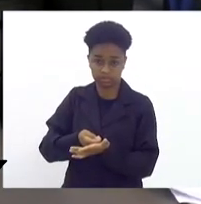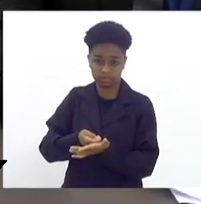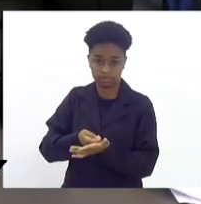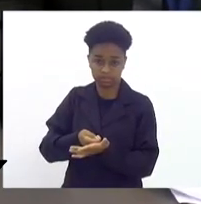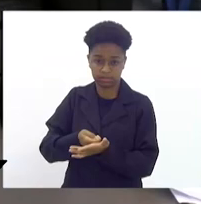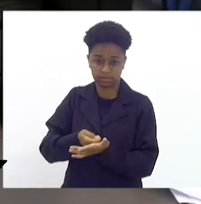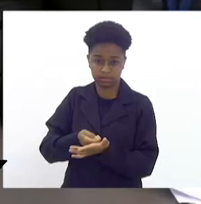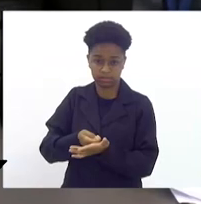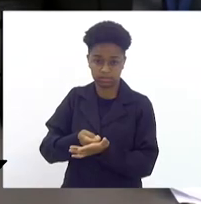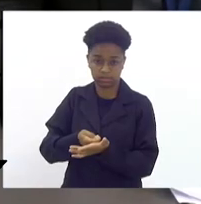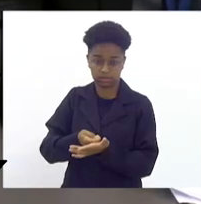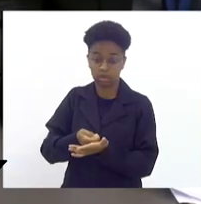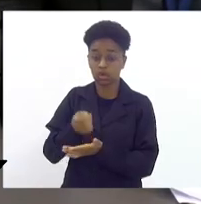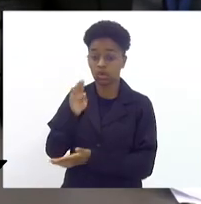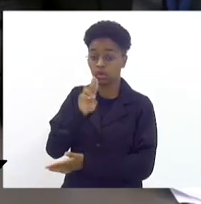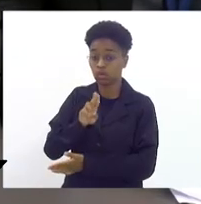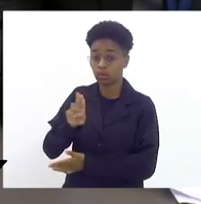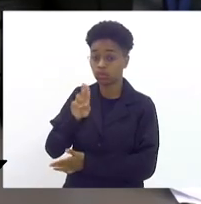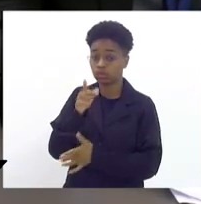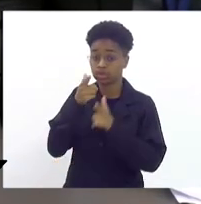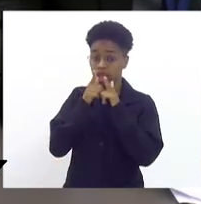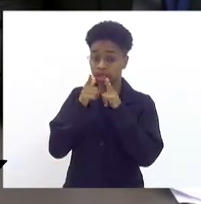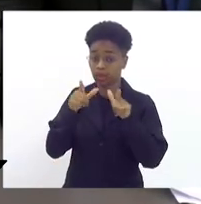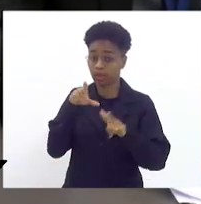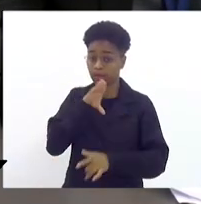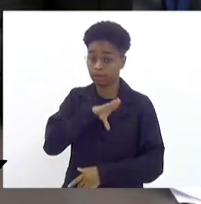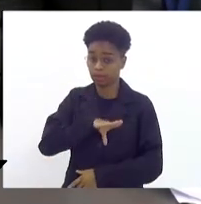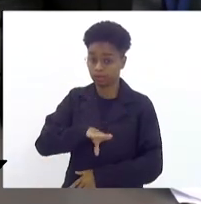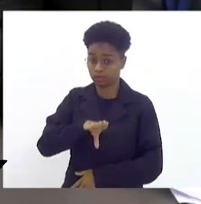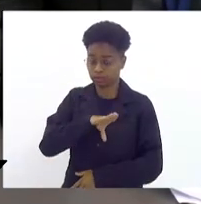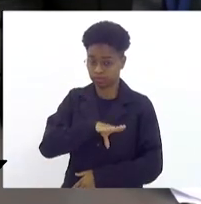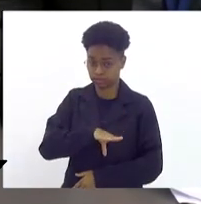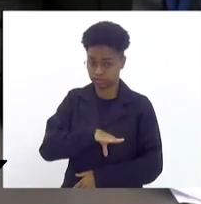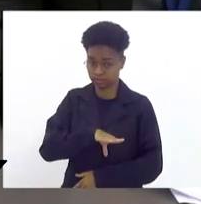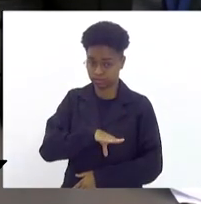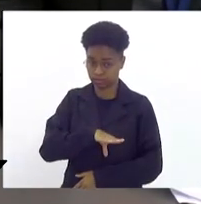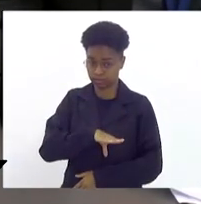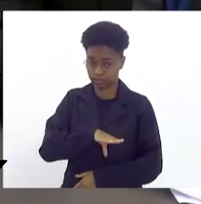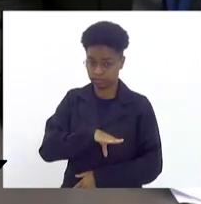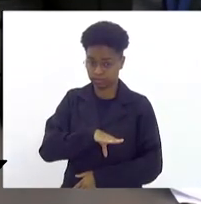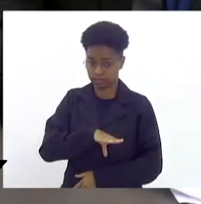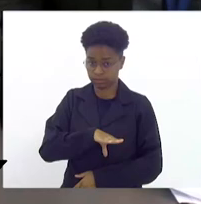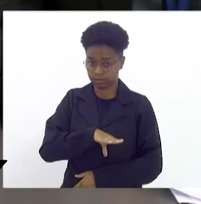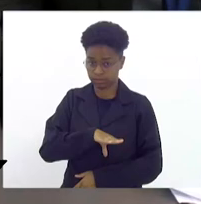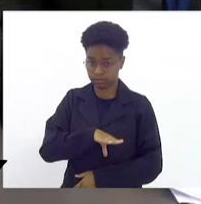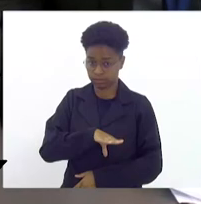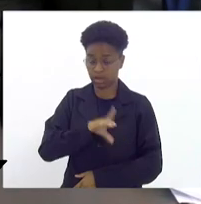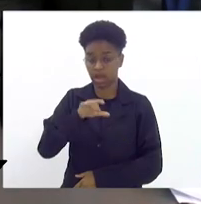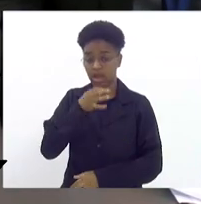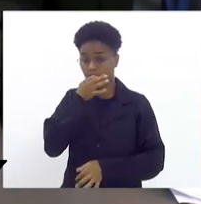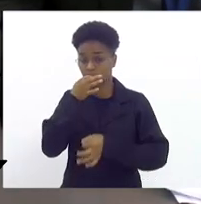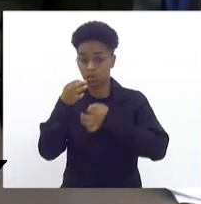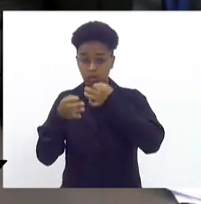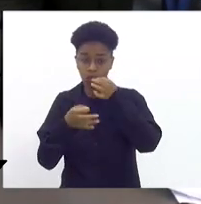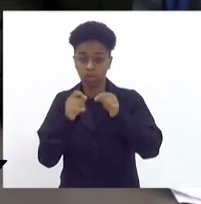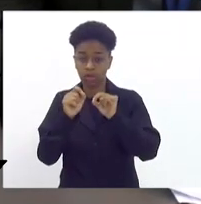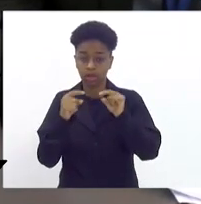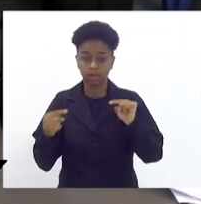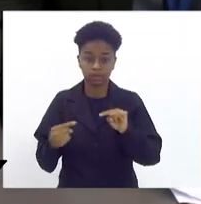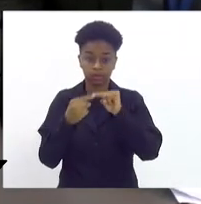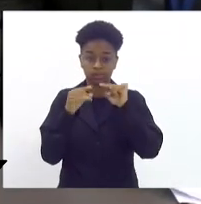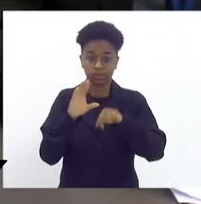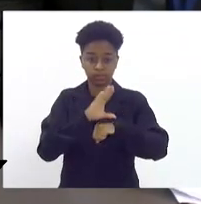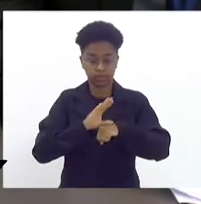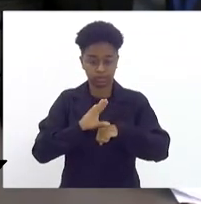a modalidade de uso da língua portuguesa como argumento de constitucionalidade